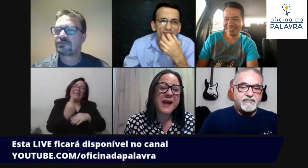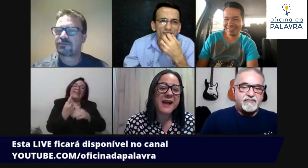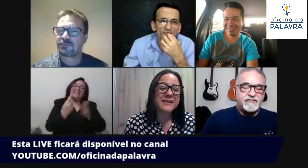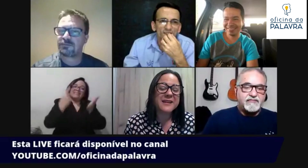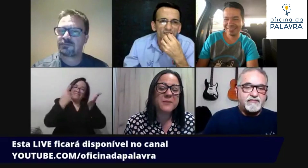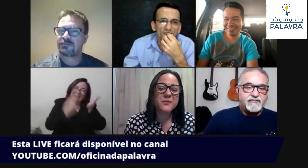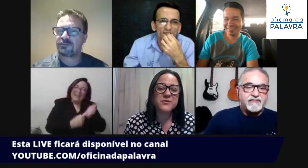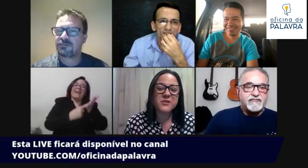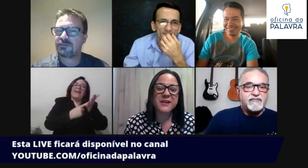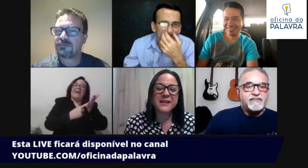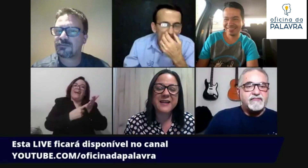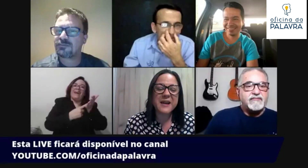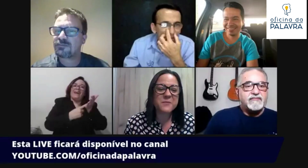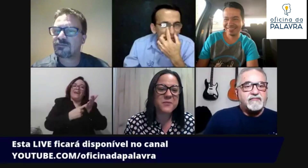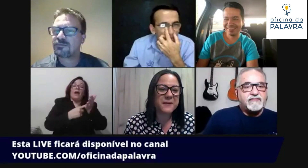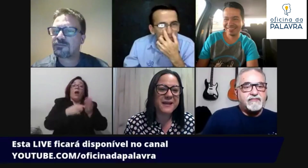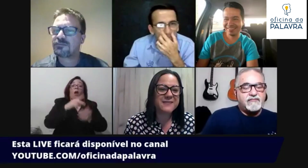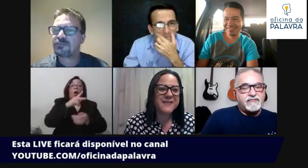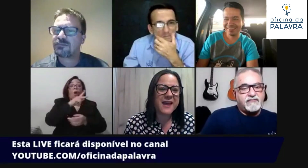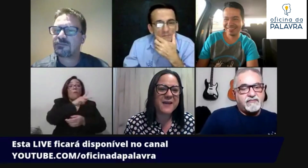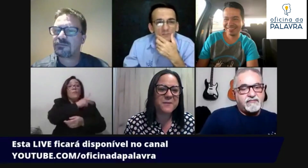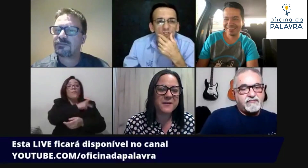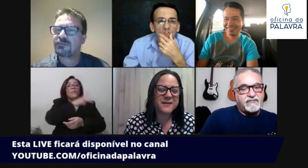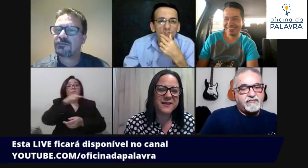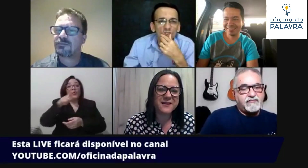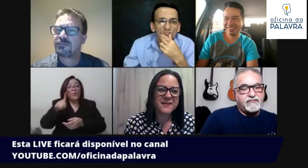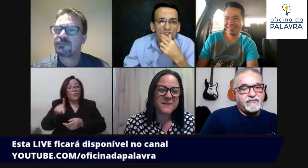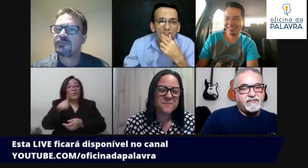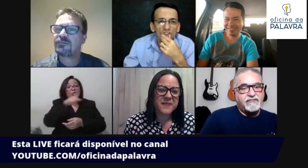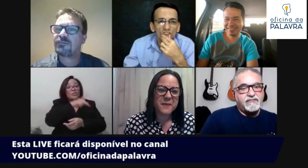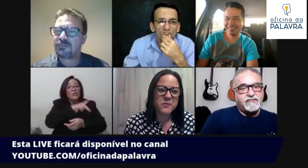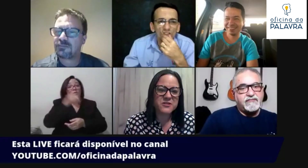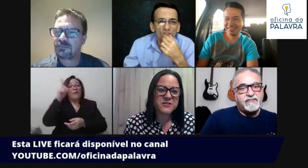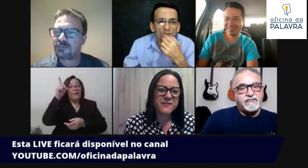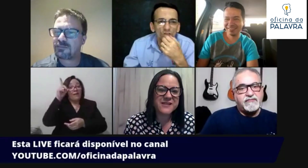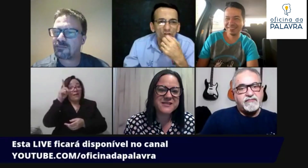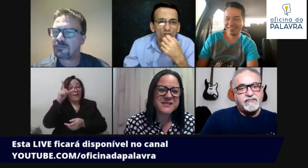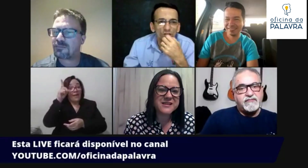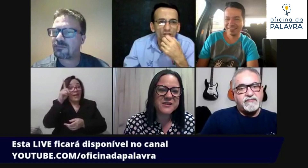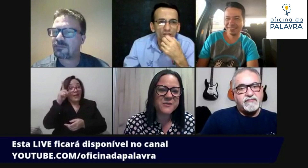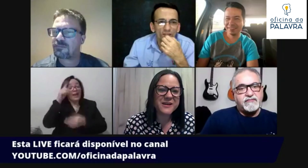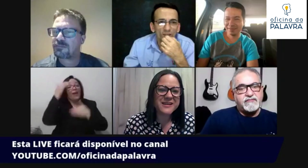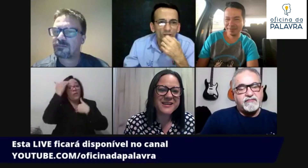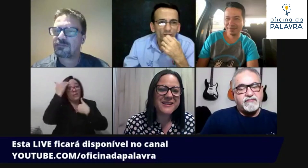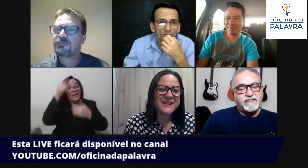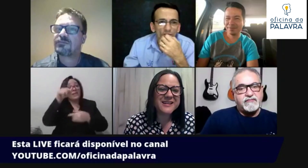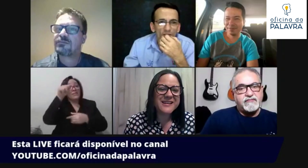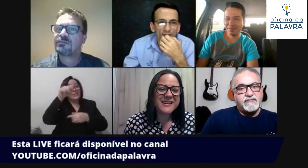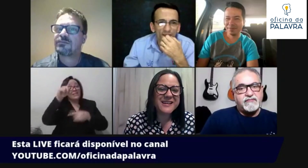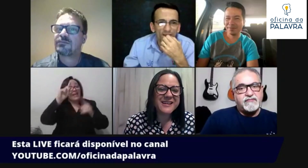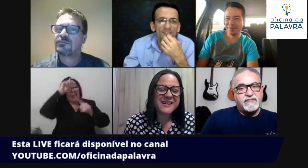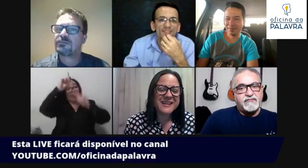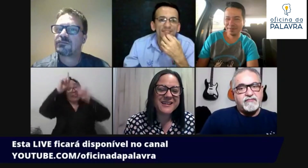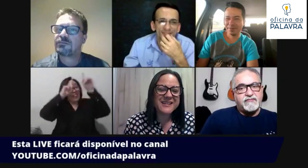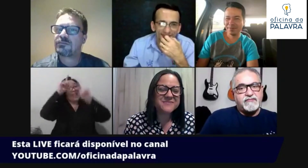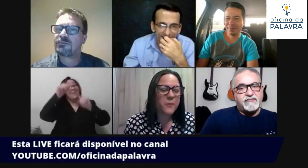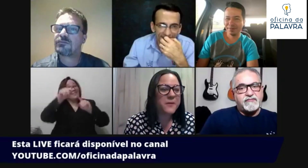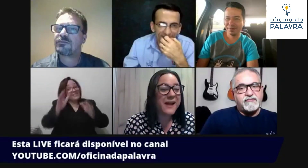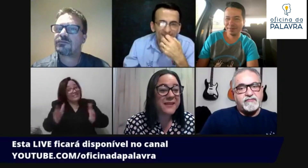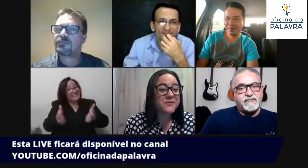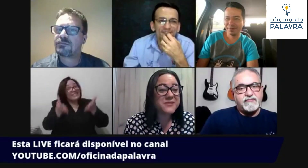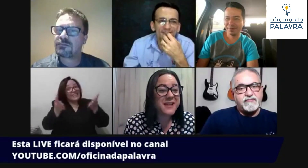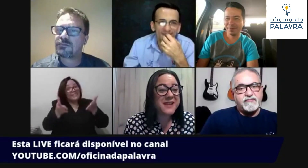né, obrigada aí, professor Leclerc, pela ideia, pela, né, motivação aí,